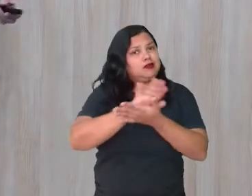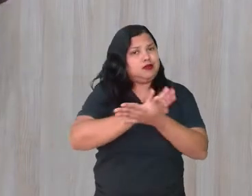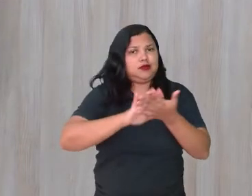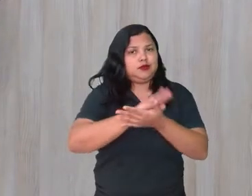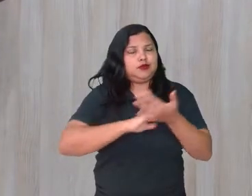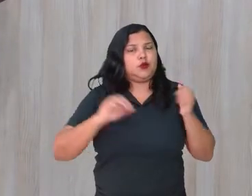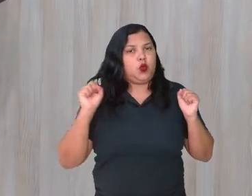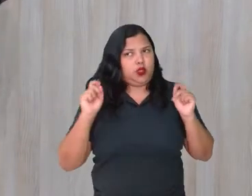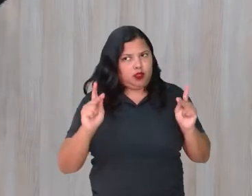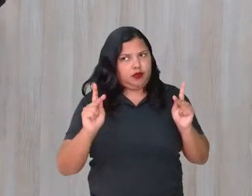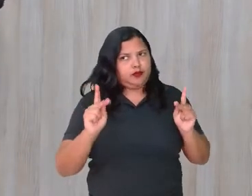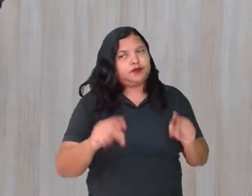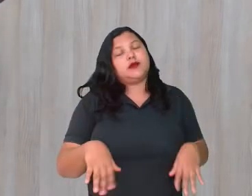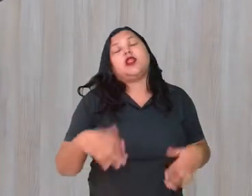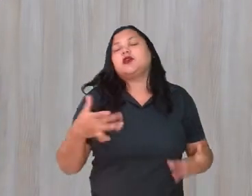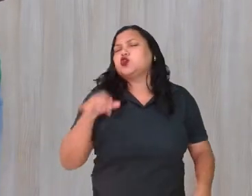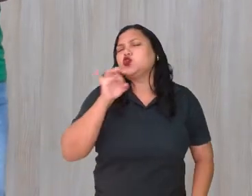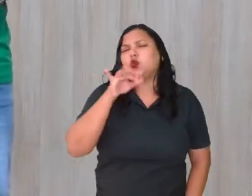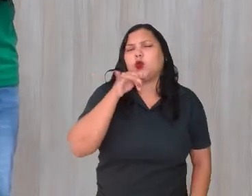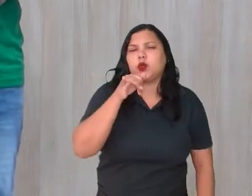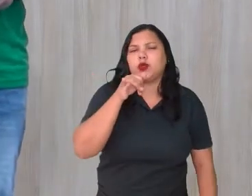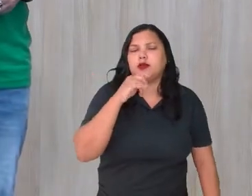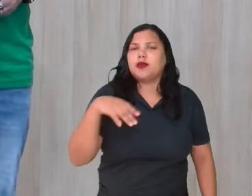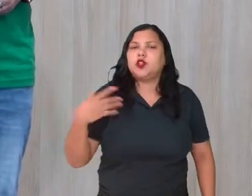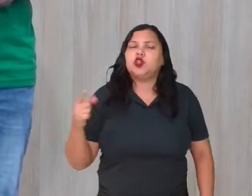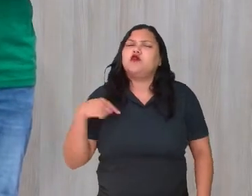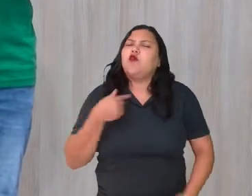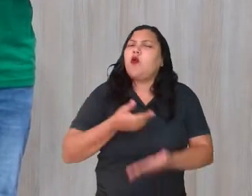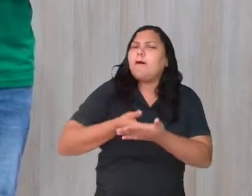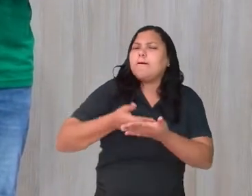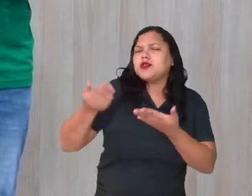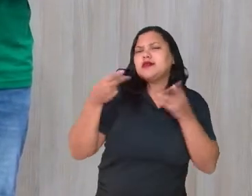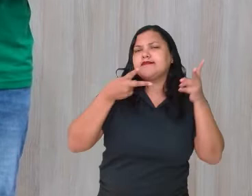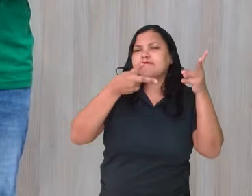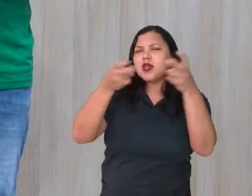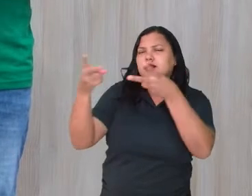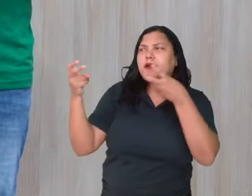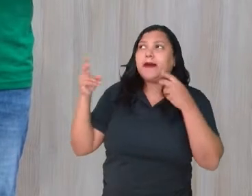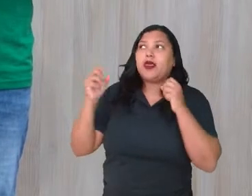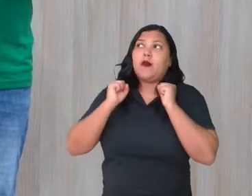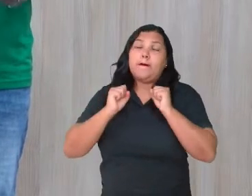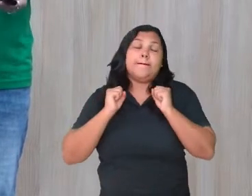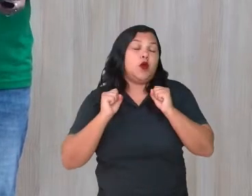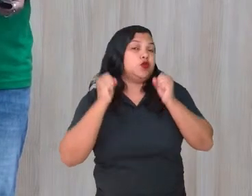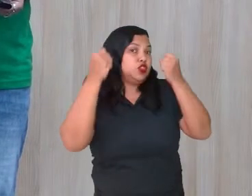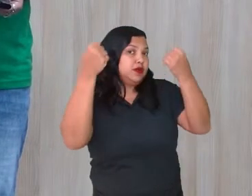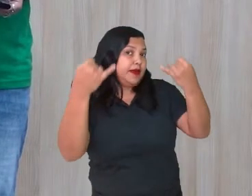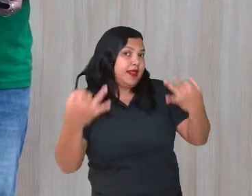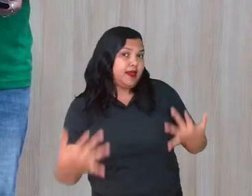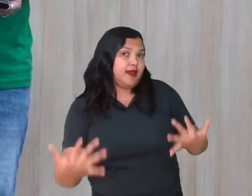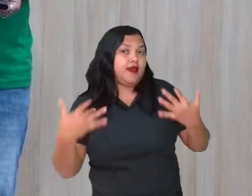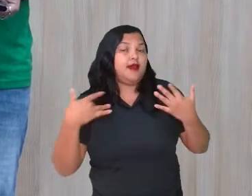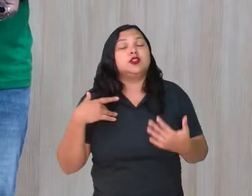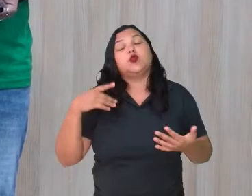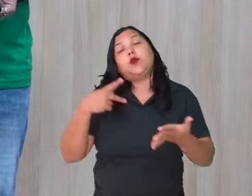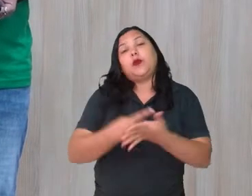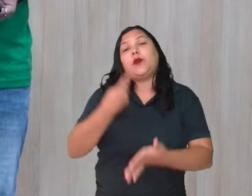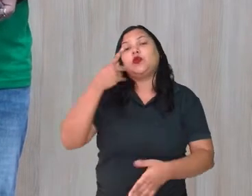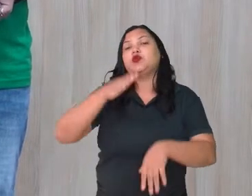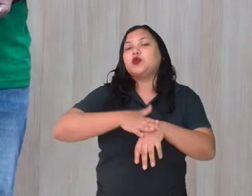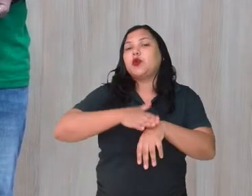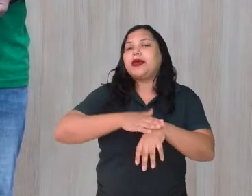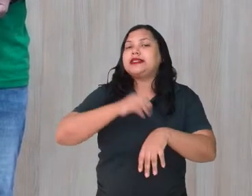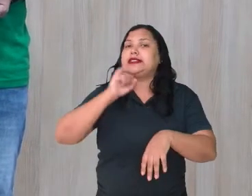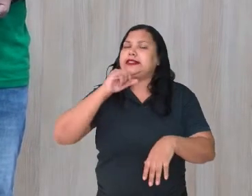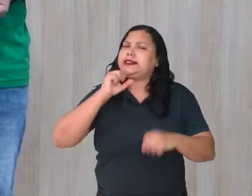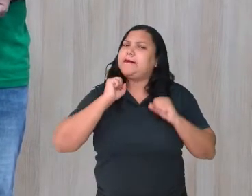alguma de fazer sol. É um exemplo. Ou seja, a gente vai começar a perceber que eu posso dizer sobre uma determinada situação se ela